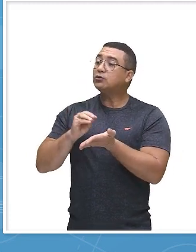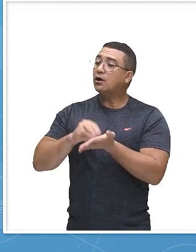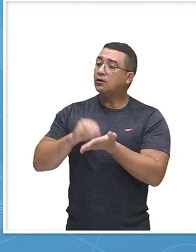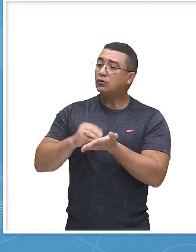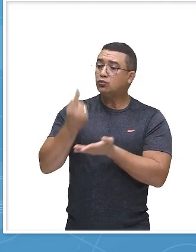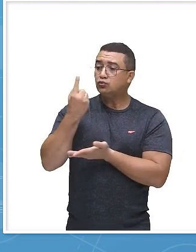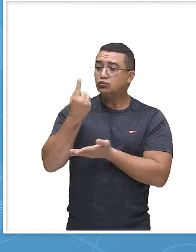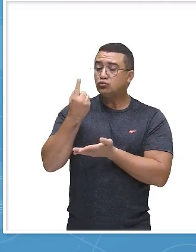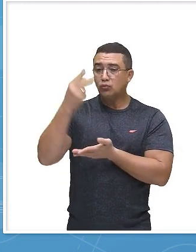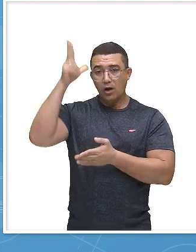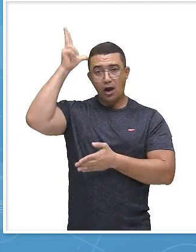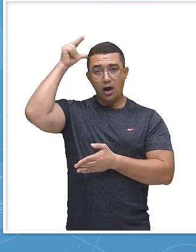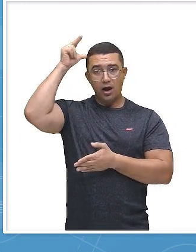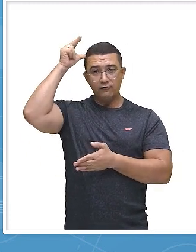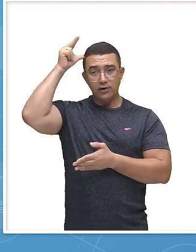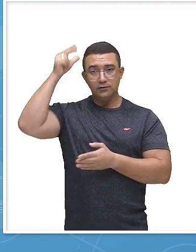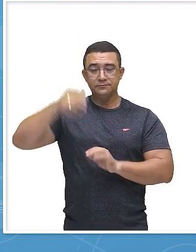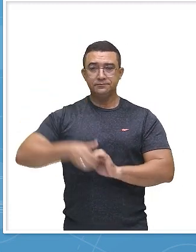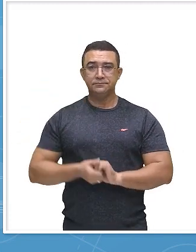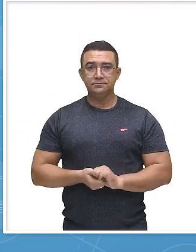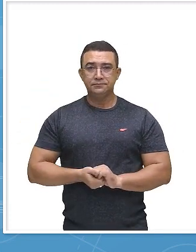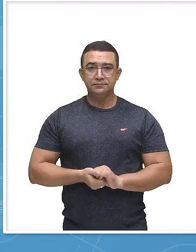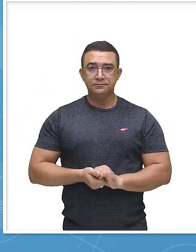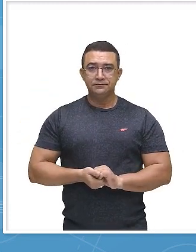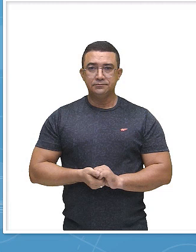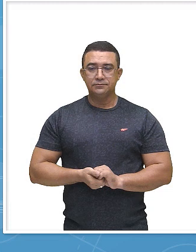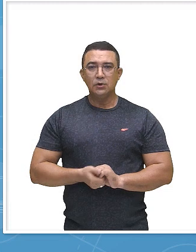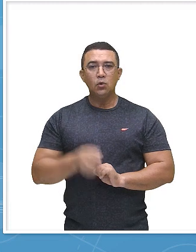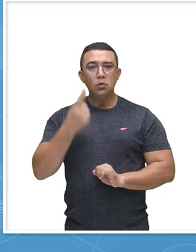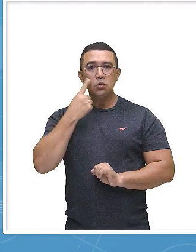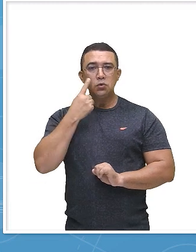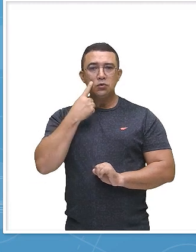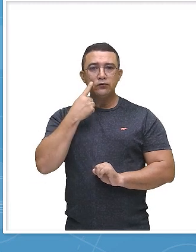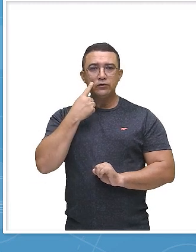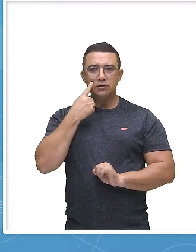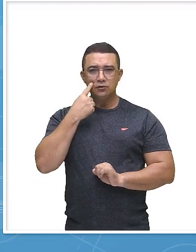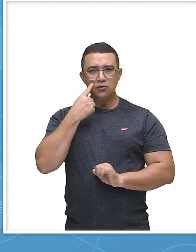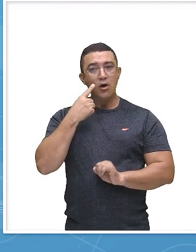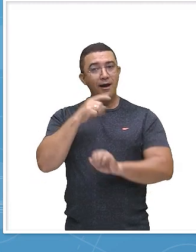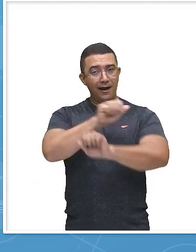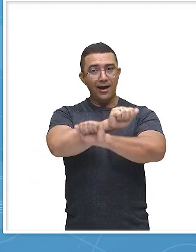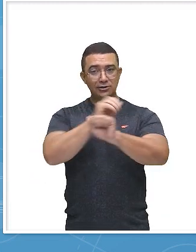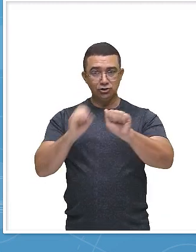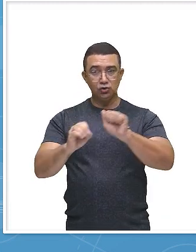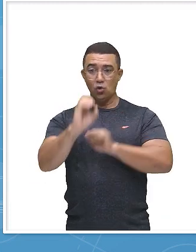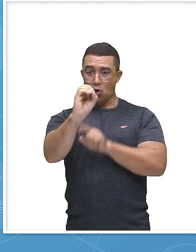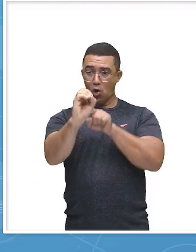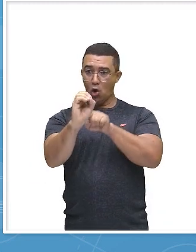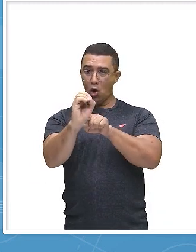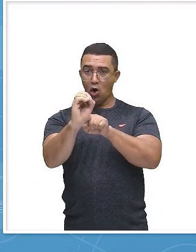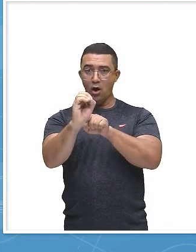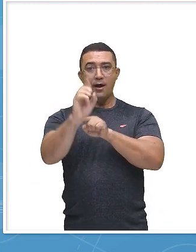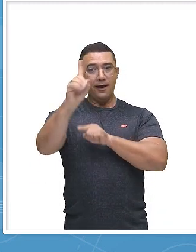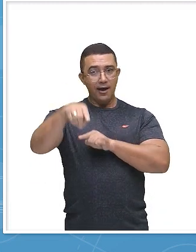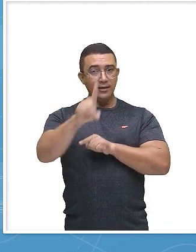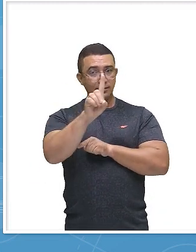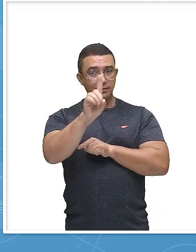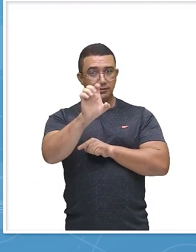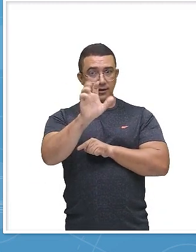que no texto, este artigo O é definido, ele está definindo, ele está